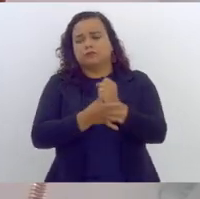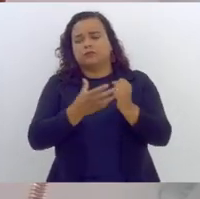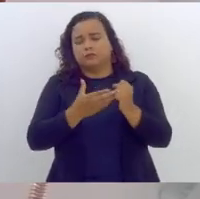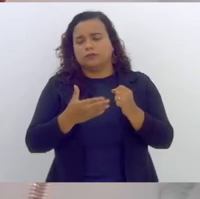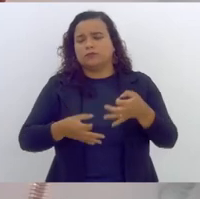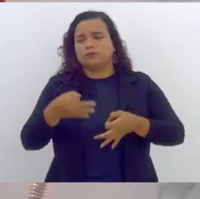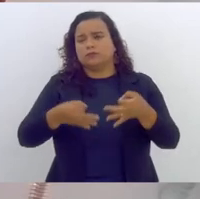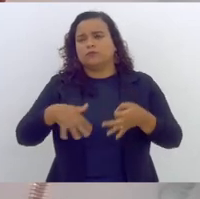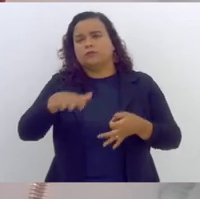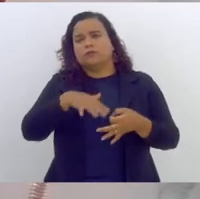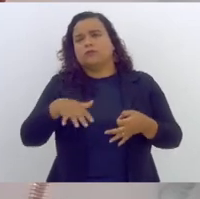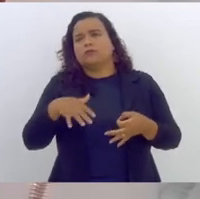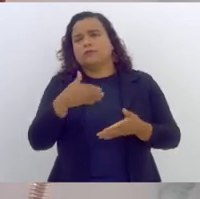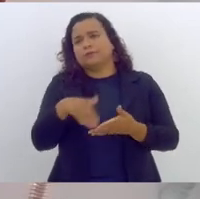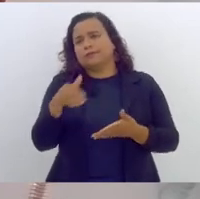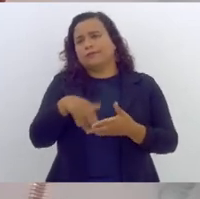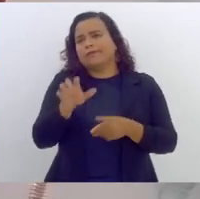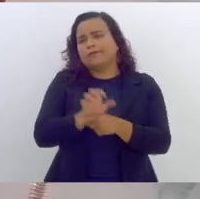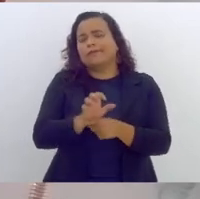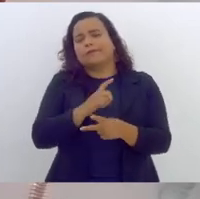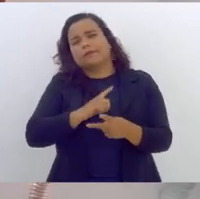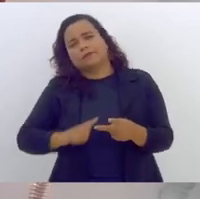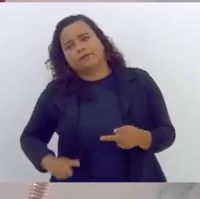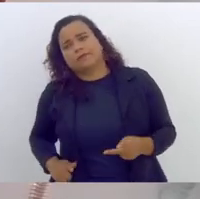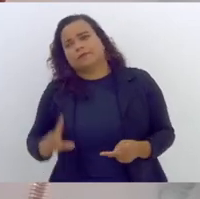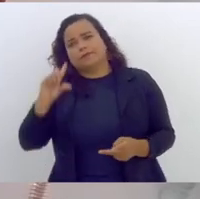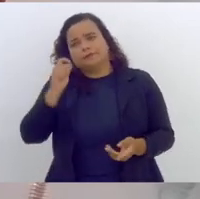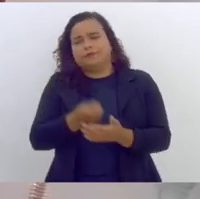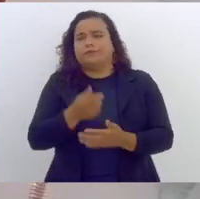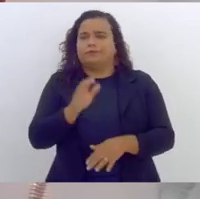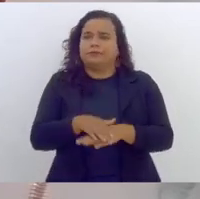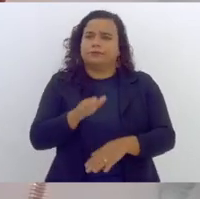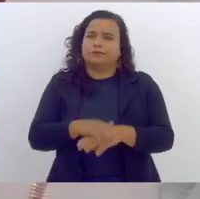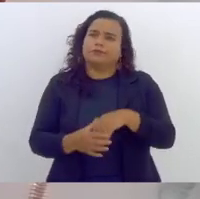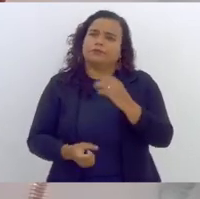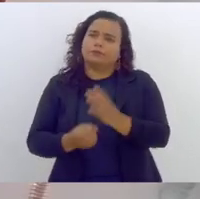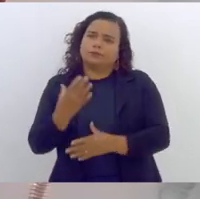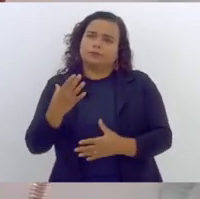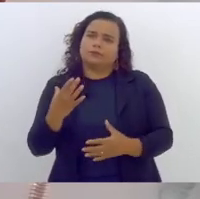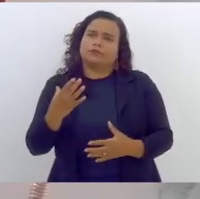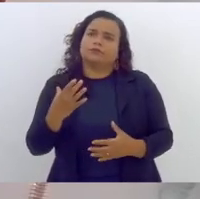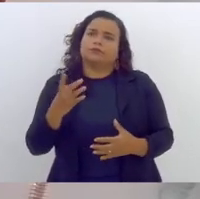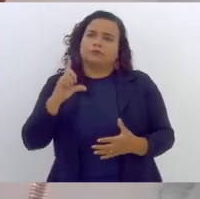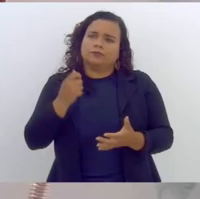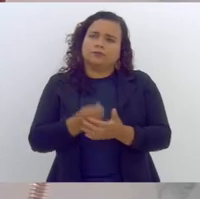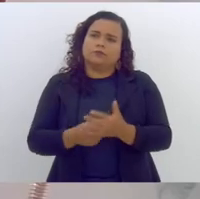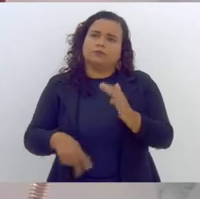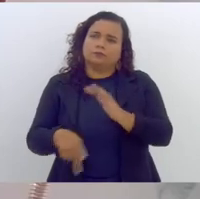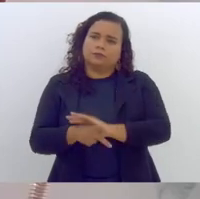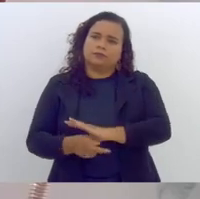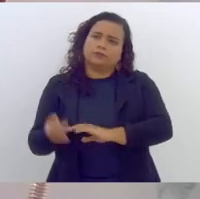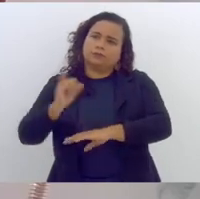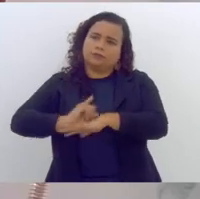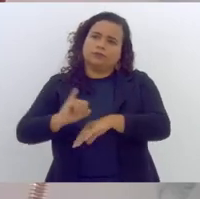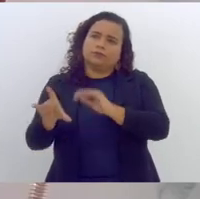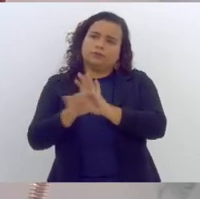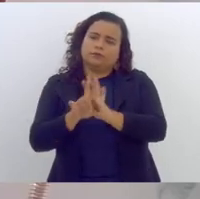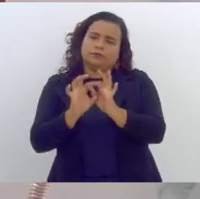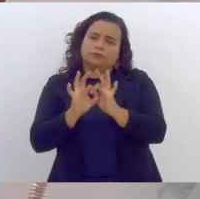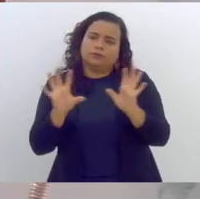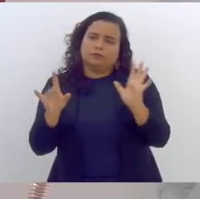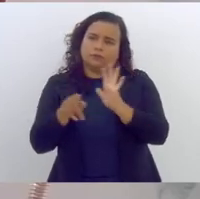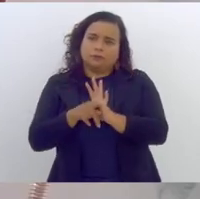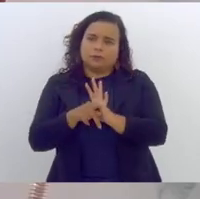ao Senhor secretário de estado o senhor Governador para decidir em criar em Cei tomarem decisões em cima dessa lei autorizativa